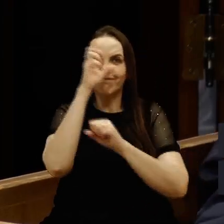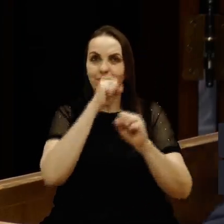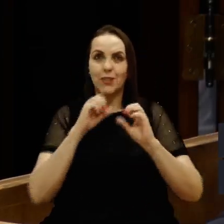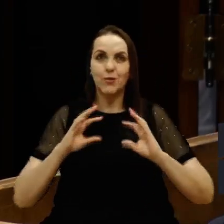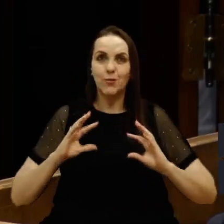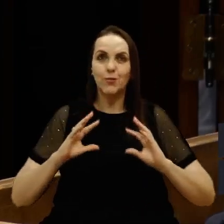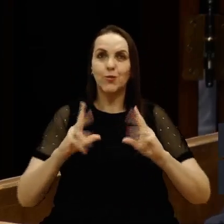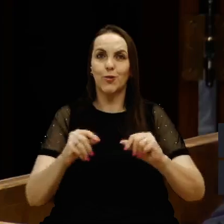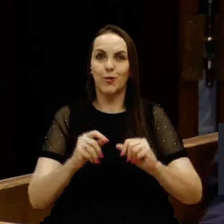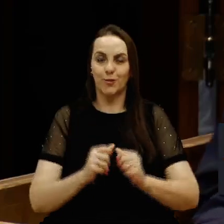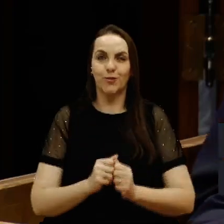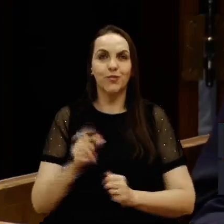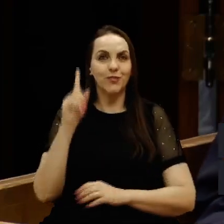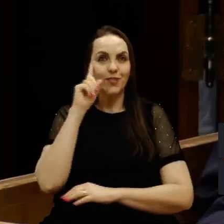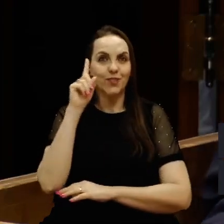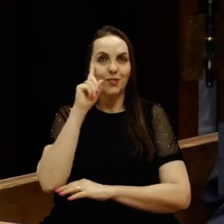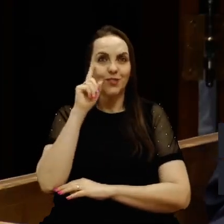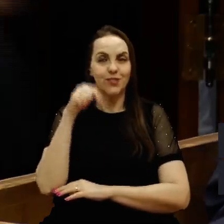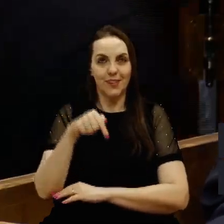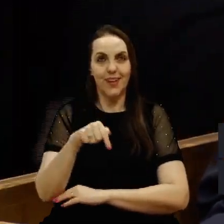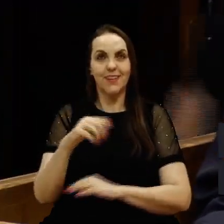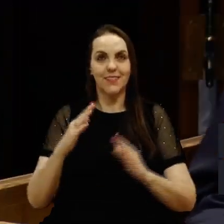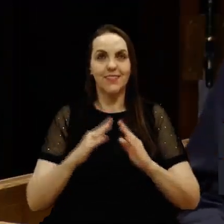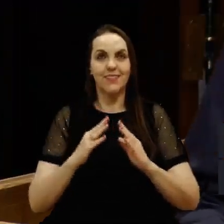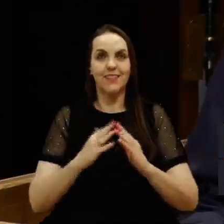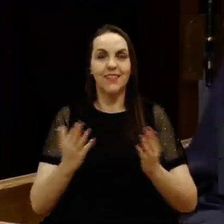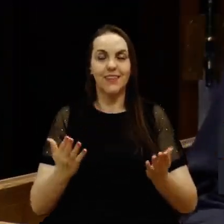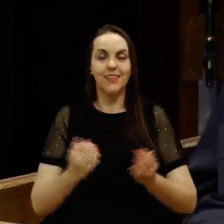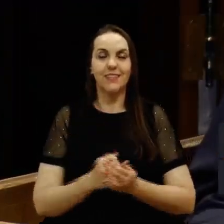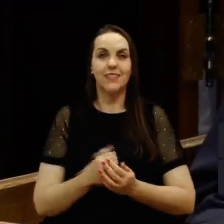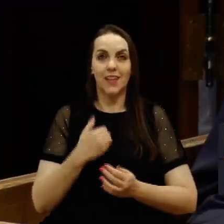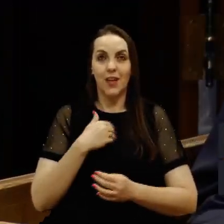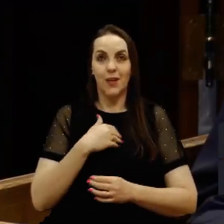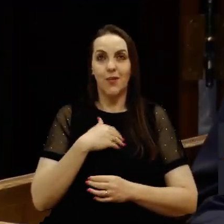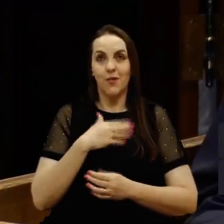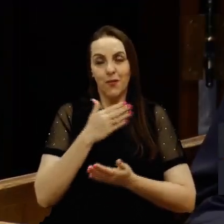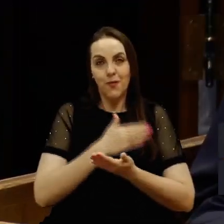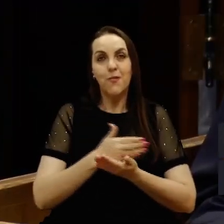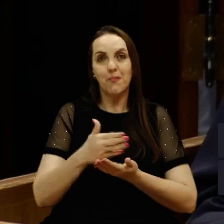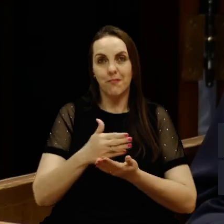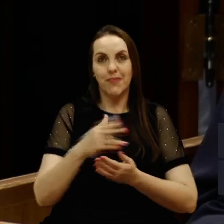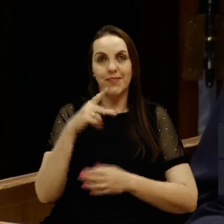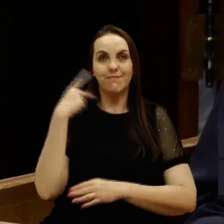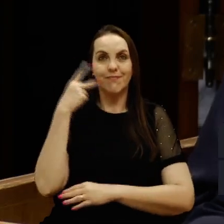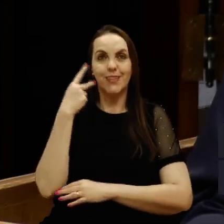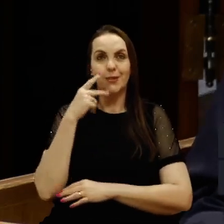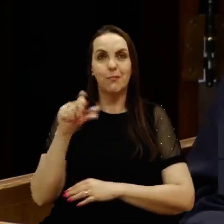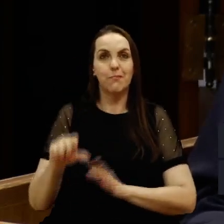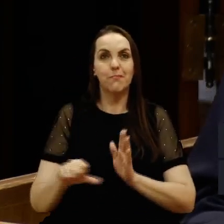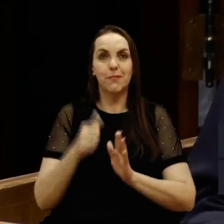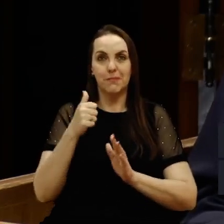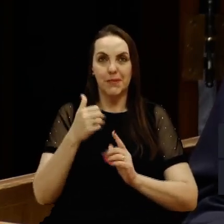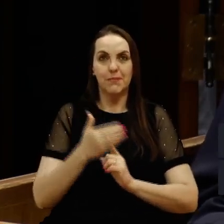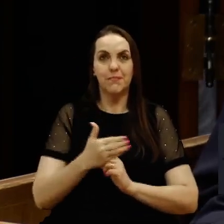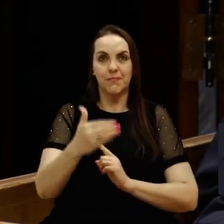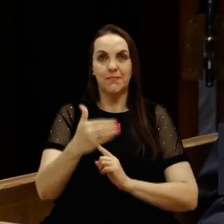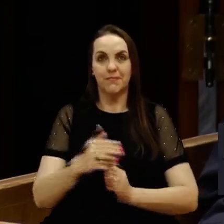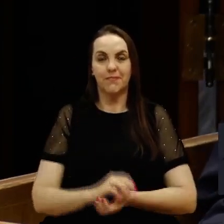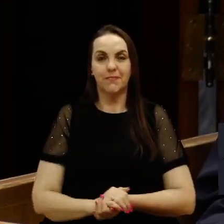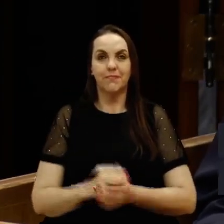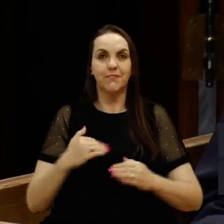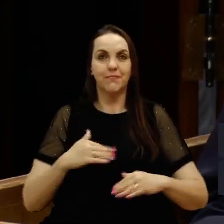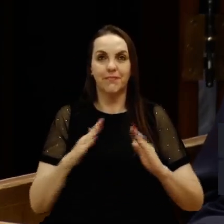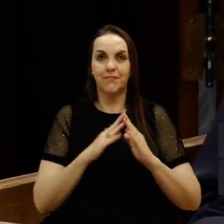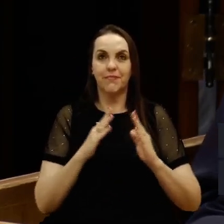todos os dias aqui nessa casa. Para mim, que eu que sou um vereador de primeiro mandato, estive nessa casa num